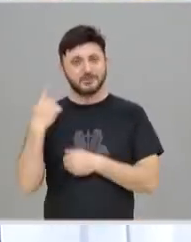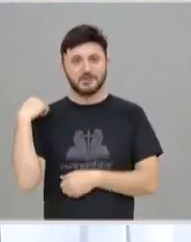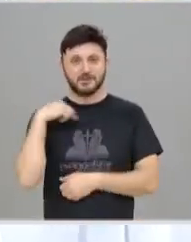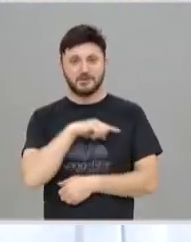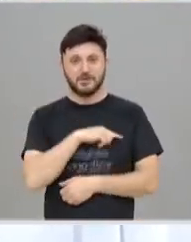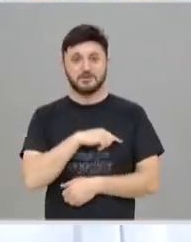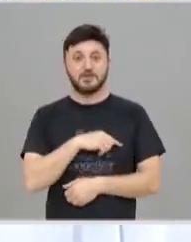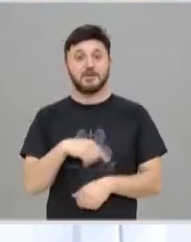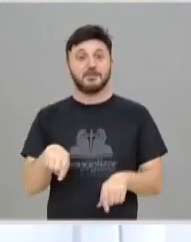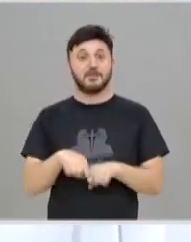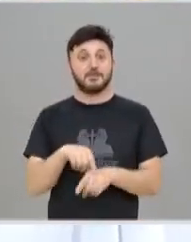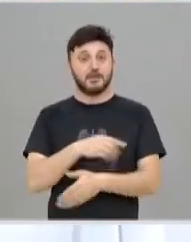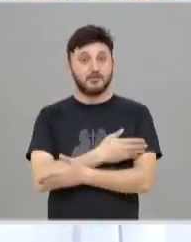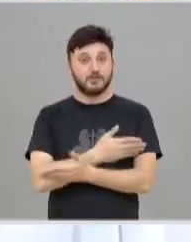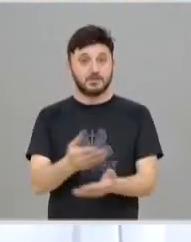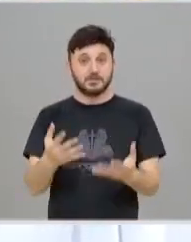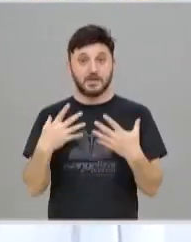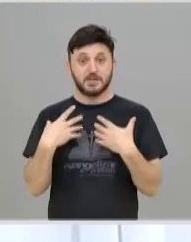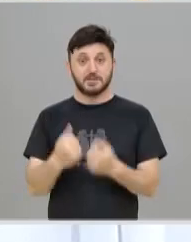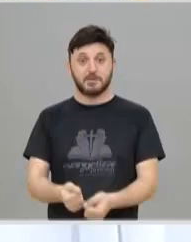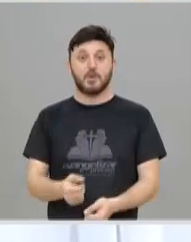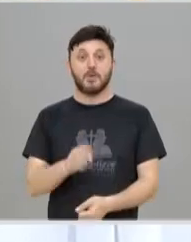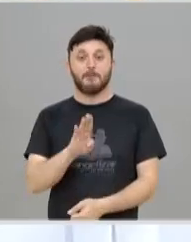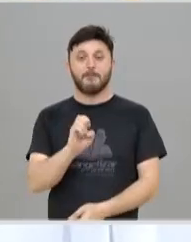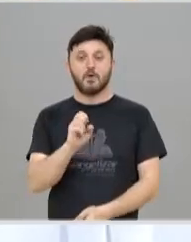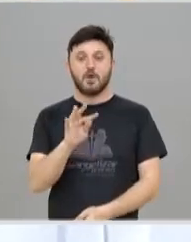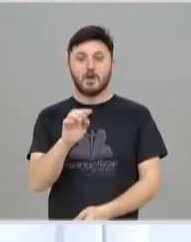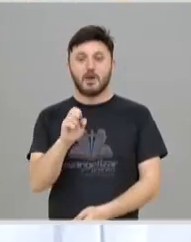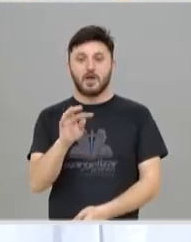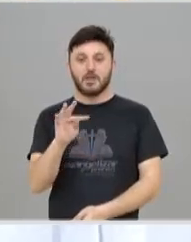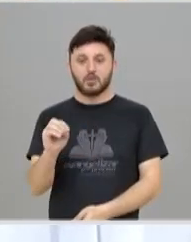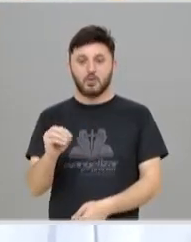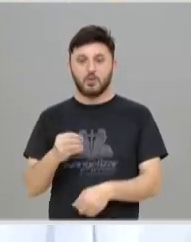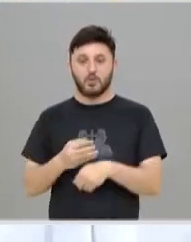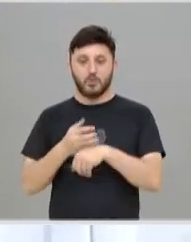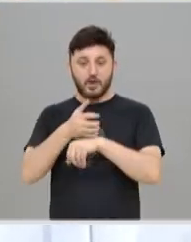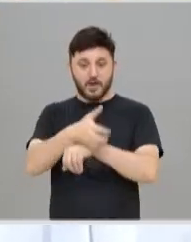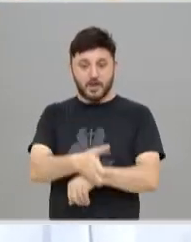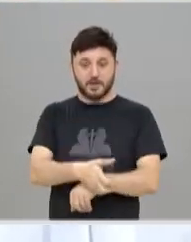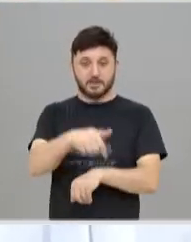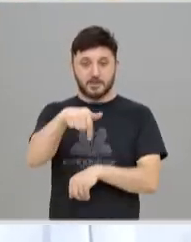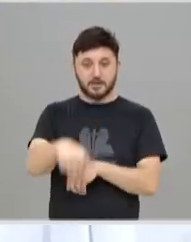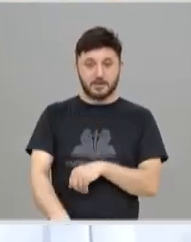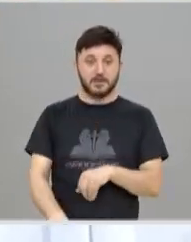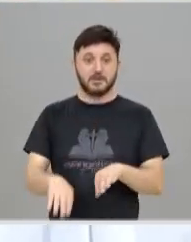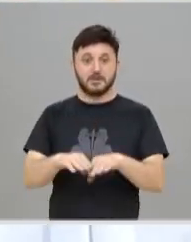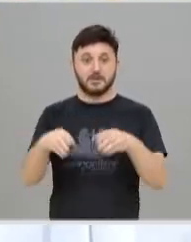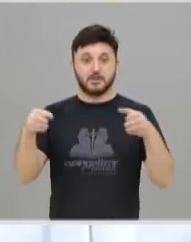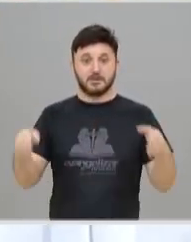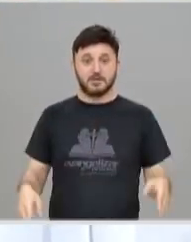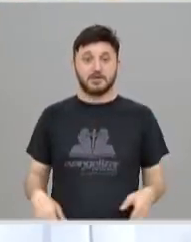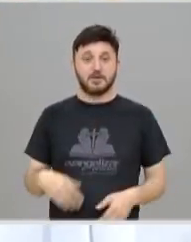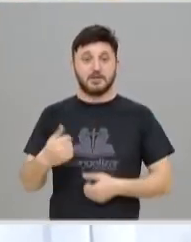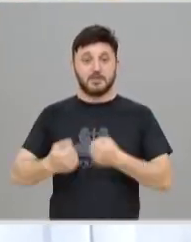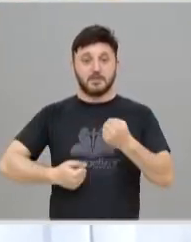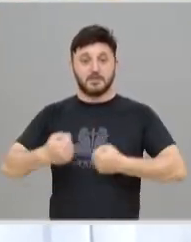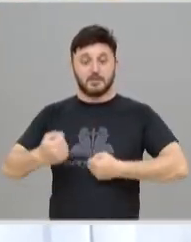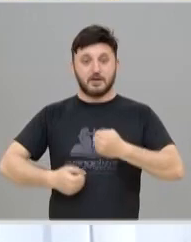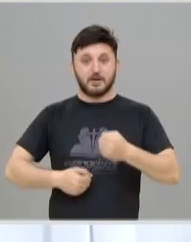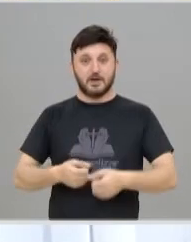material. Você que recebeu o boleto extra da campanha da Santa Chagas, destinada à aquisição de uplink para a